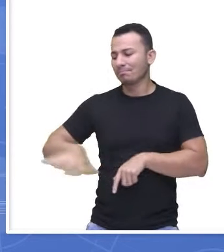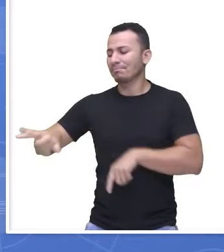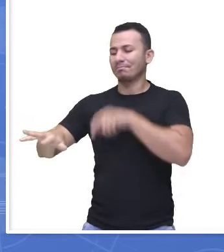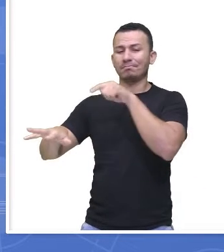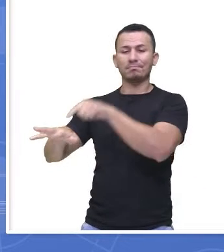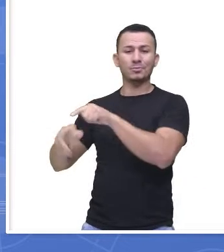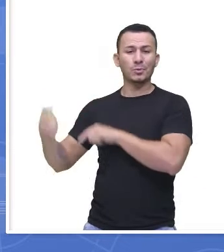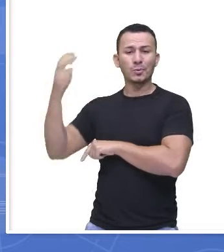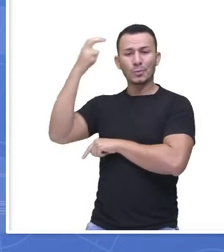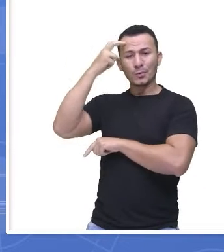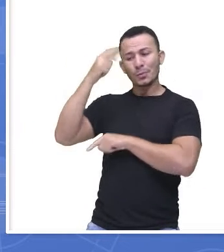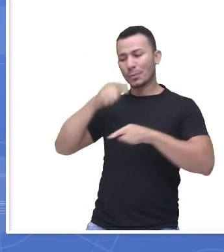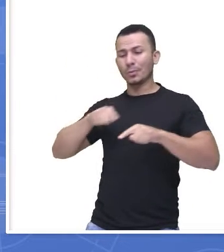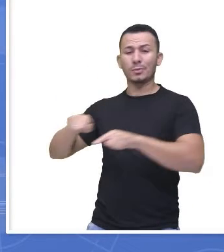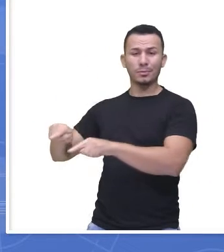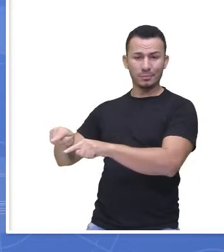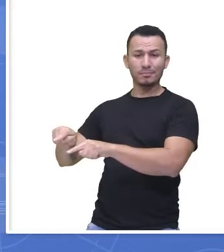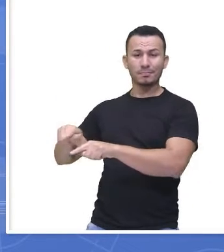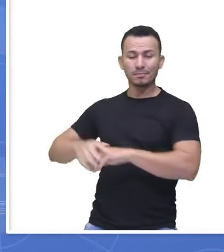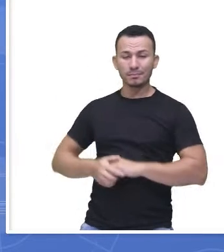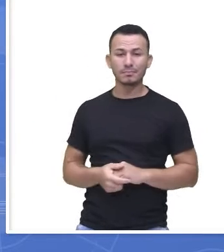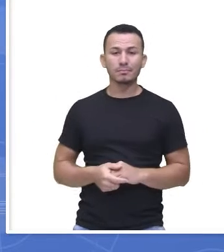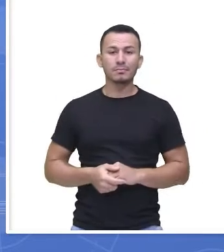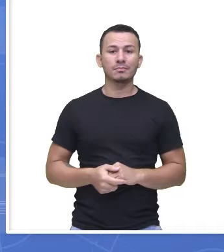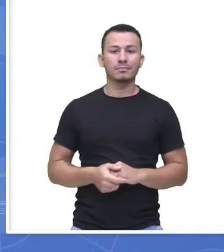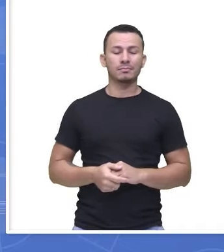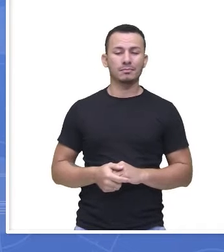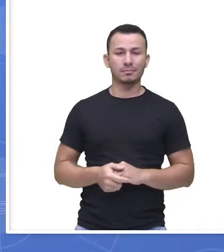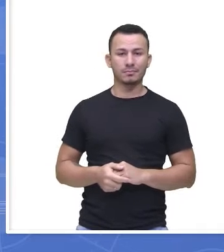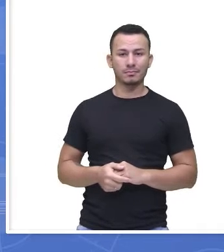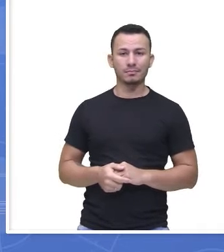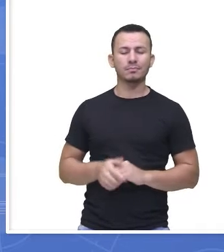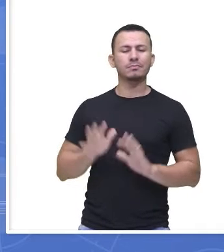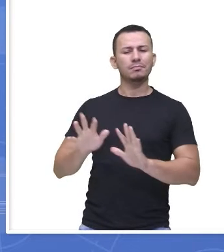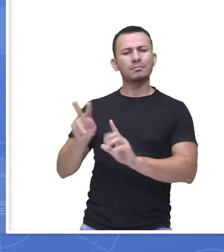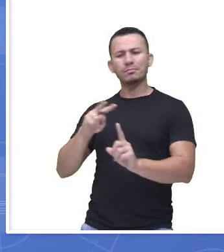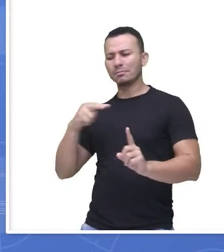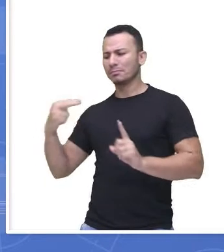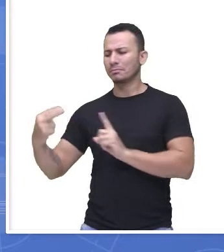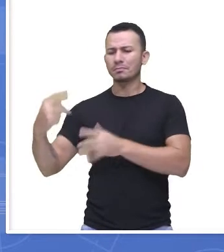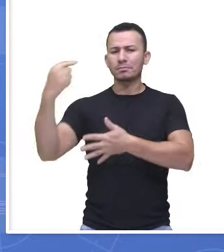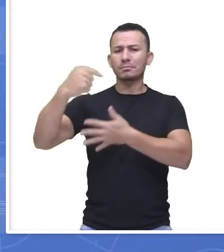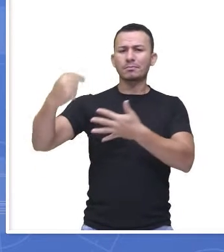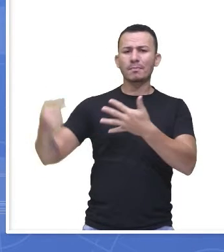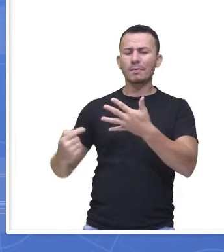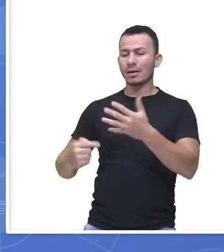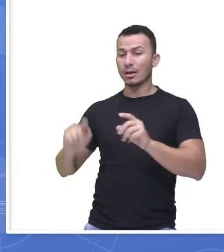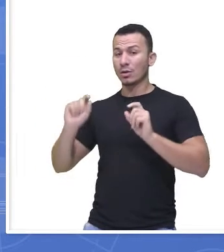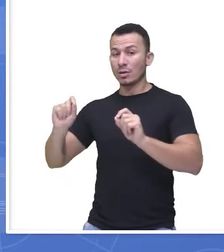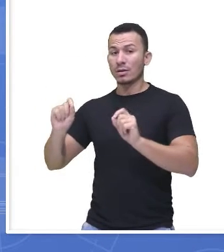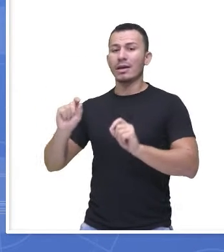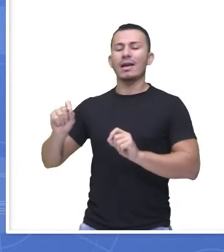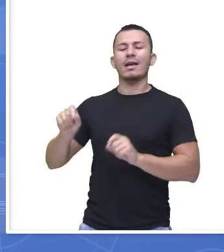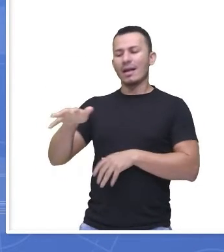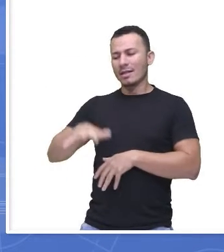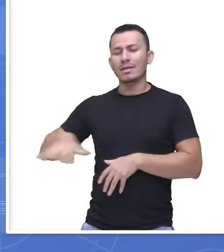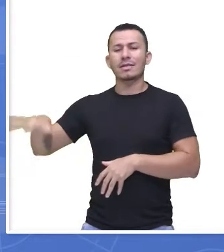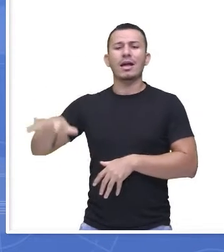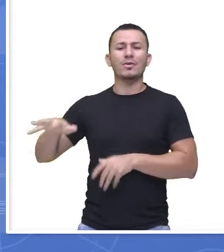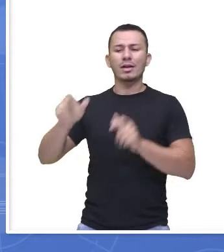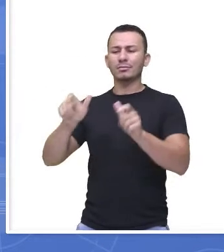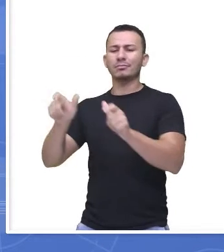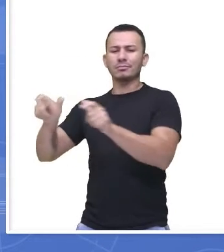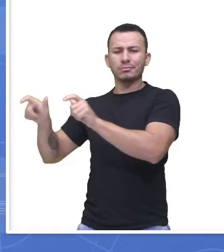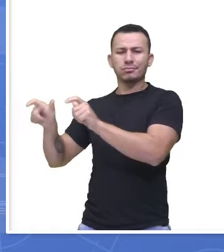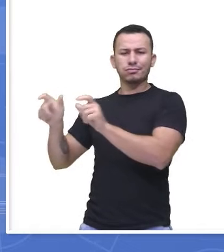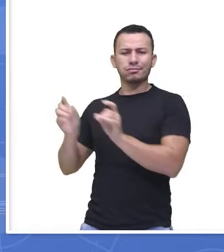cultura. O principal aspecto da globalização é a integração de mercado entre os